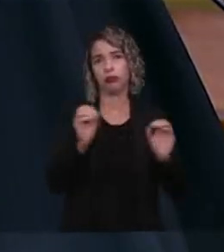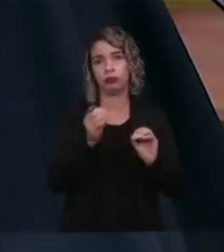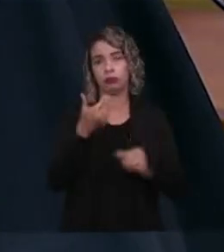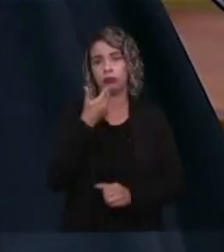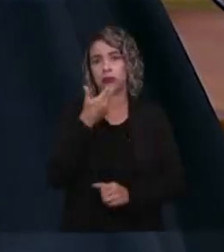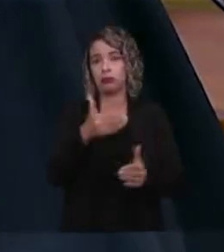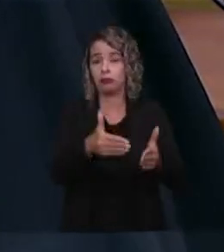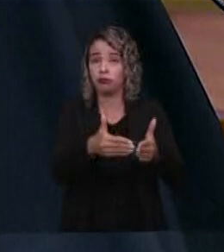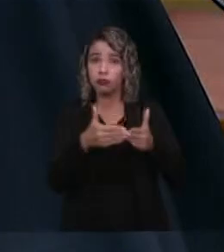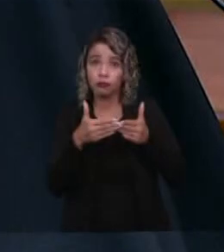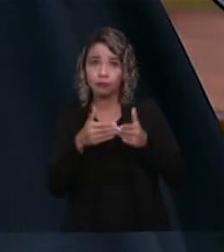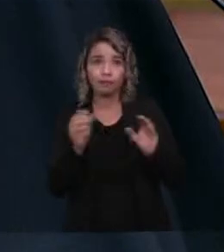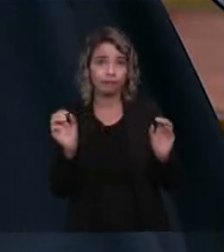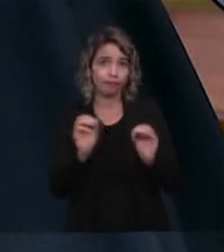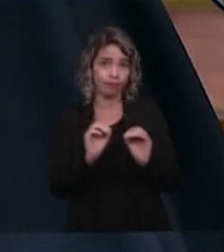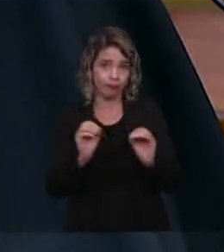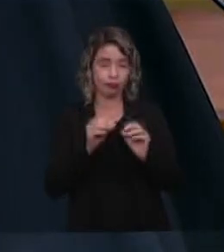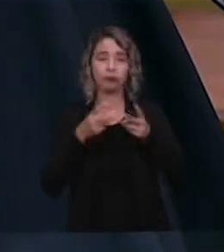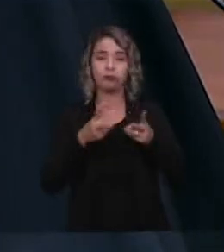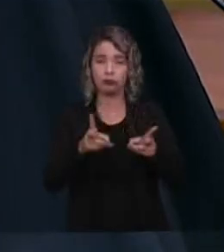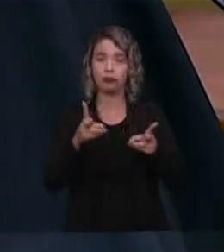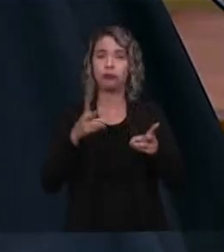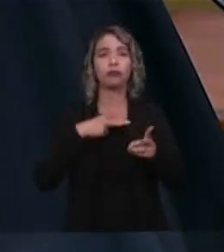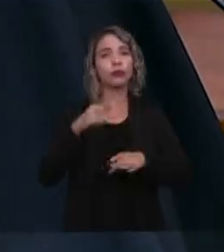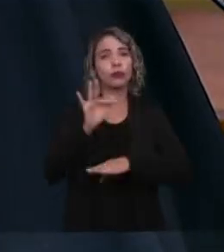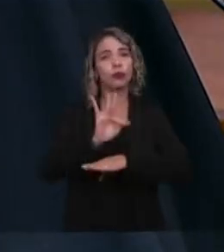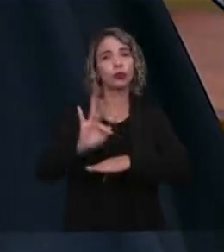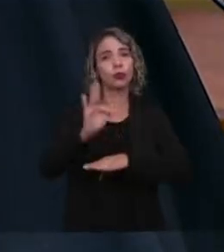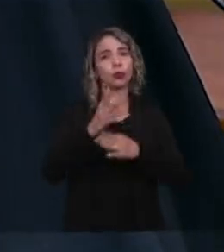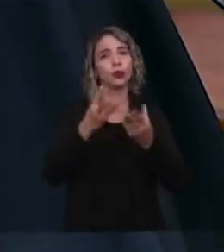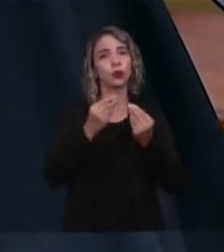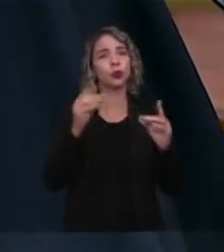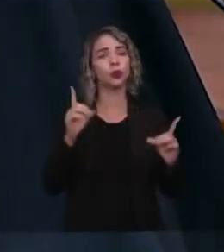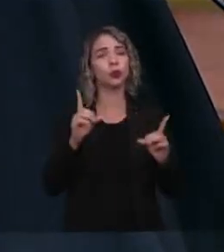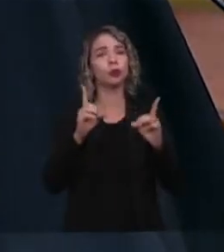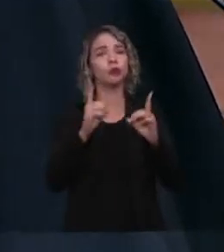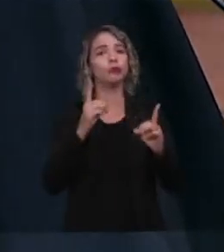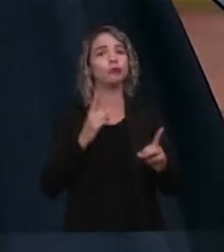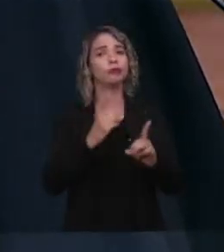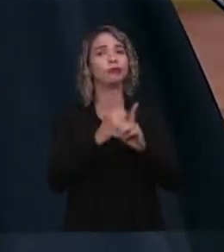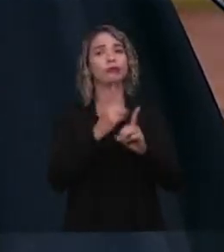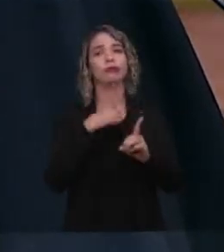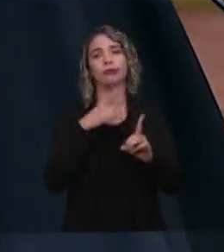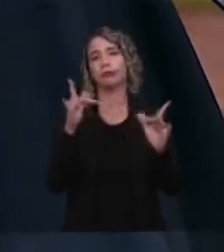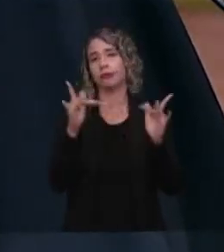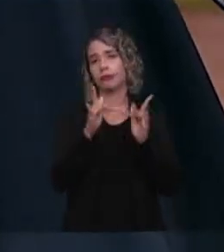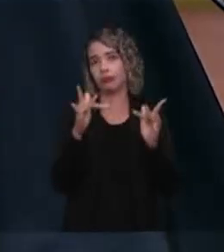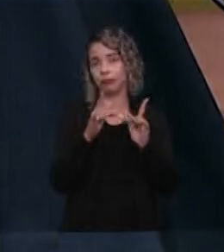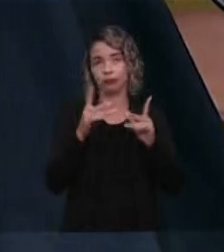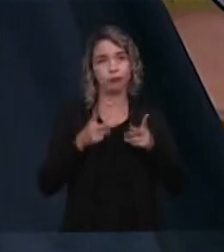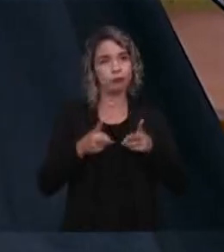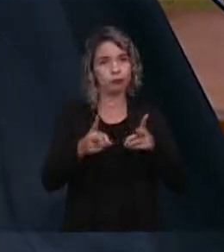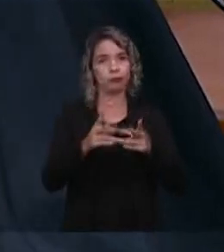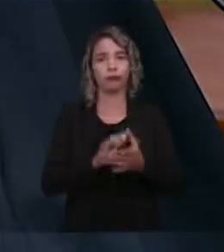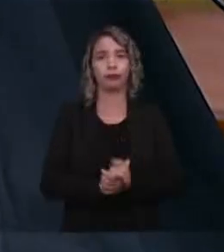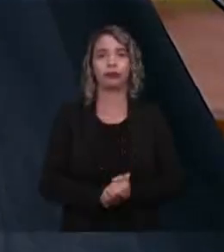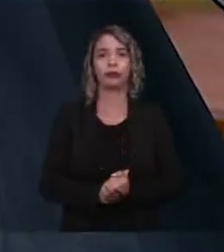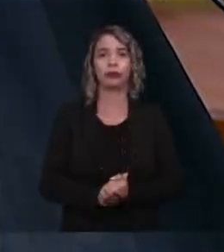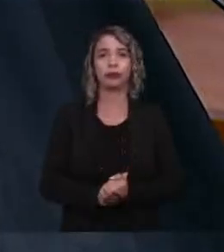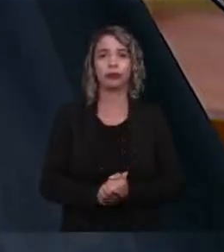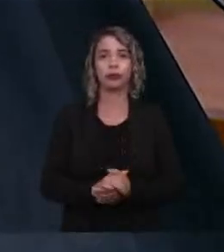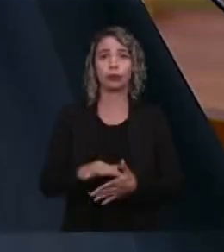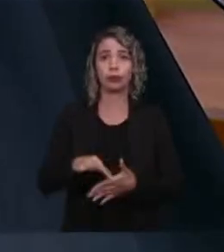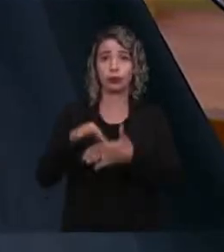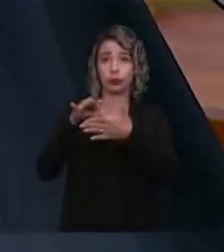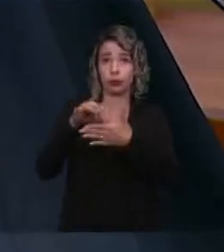favor, sendo sempre muito formal em seus encontros ou contatos. Em relação à